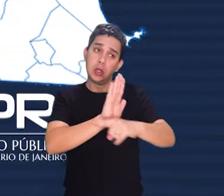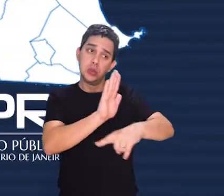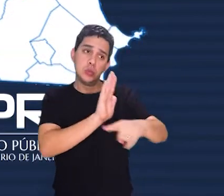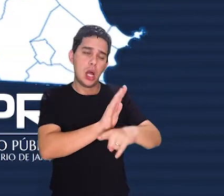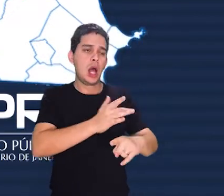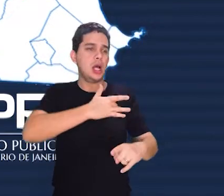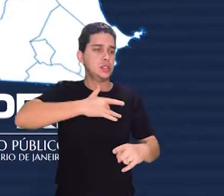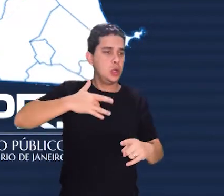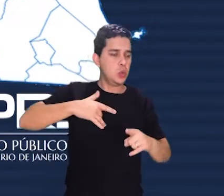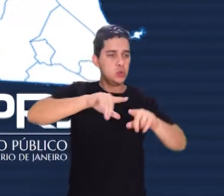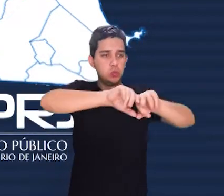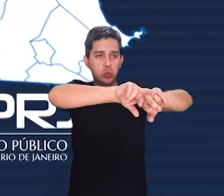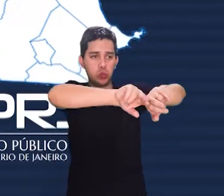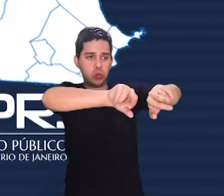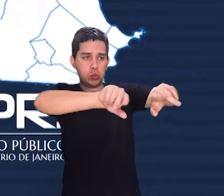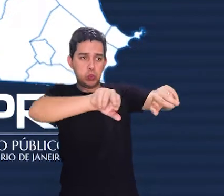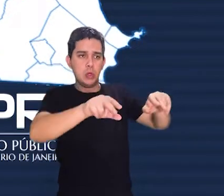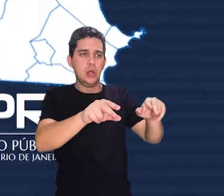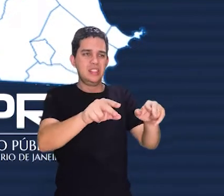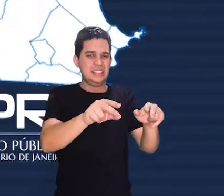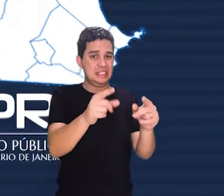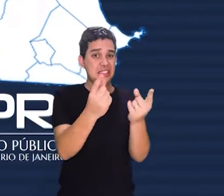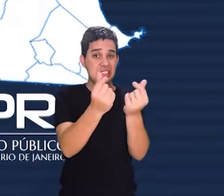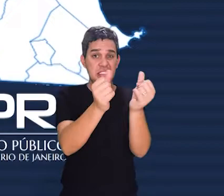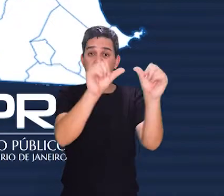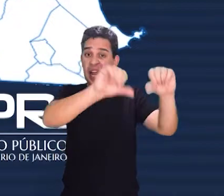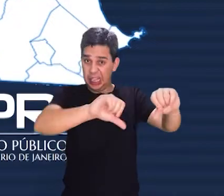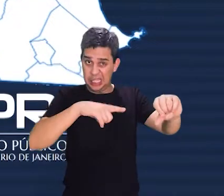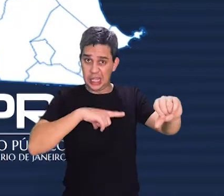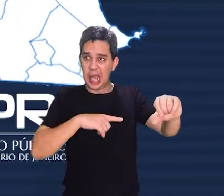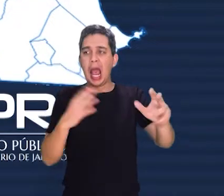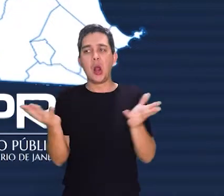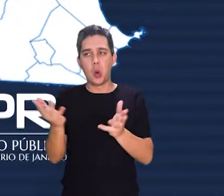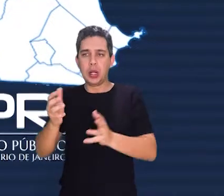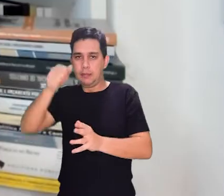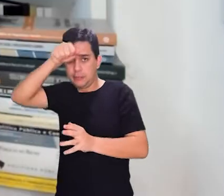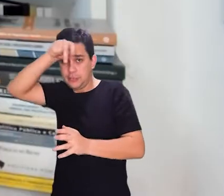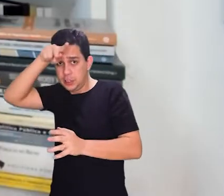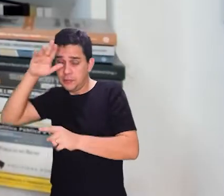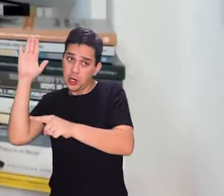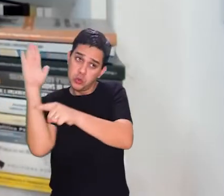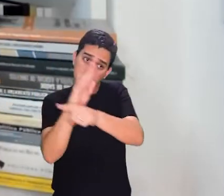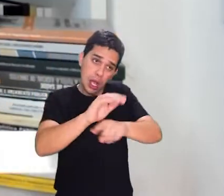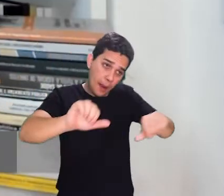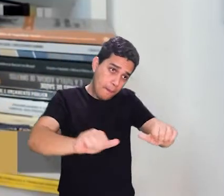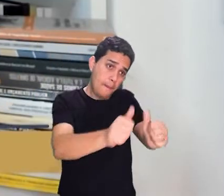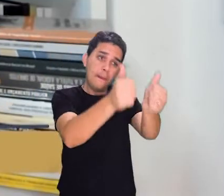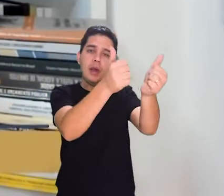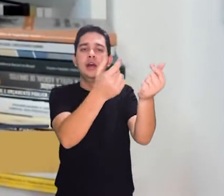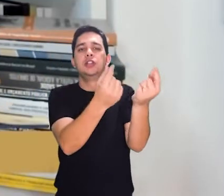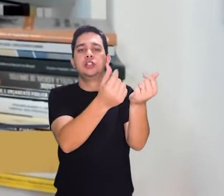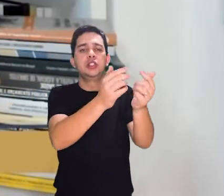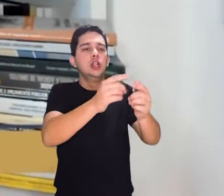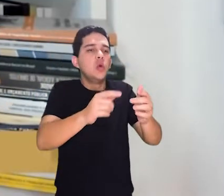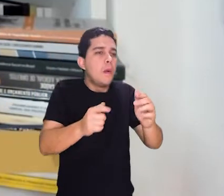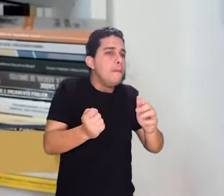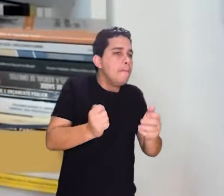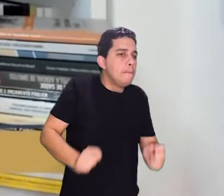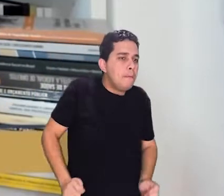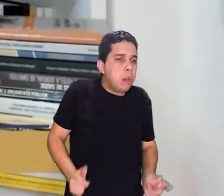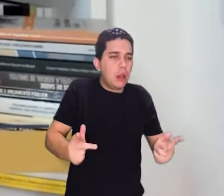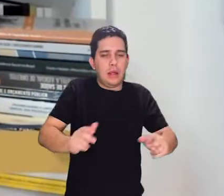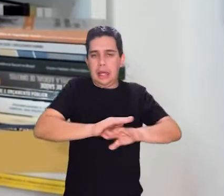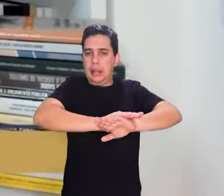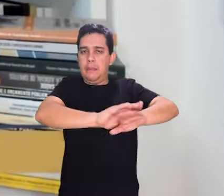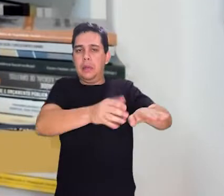ações necessárias para sua recuperação financeira. Entenda o caso. Bom, o Ministério Público do Estado do Rio de Janeiro acompanha já